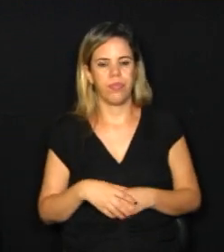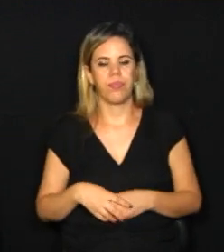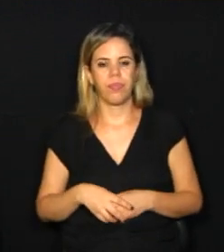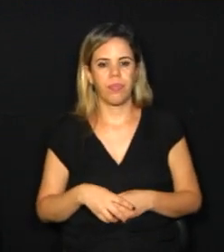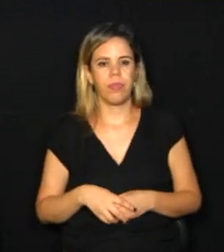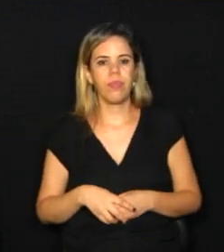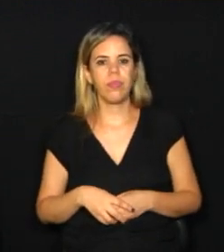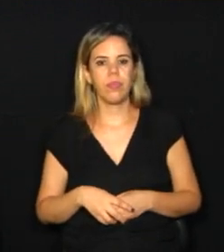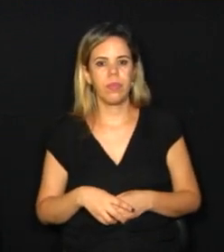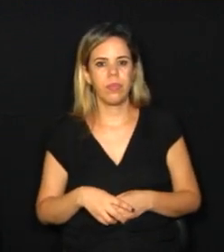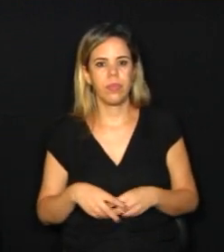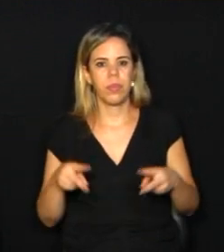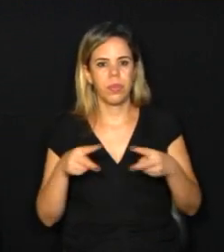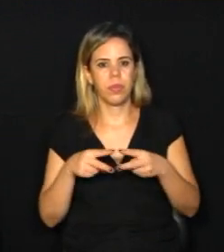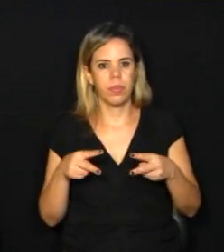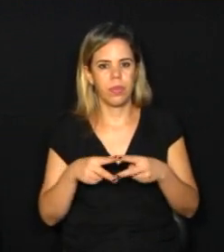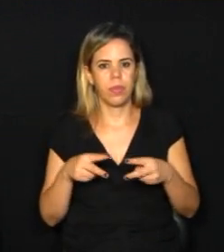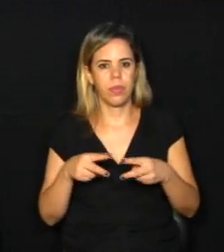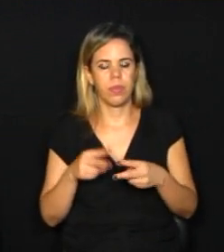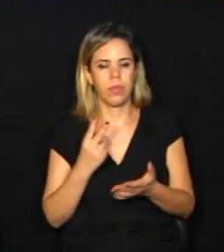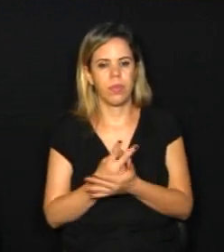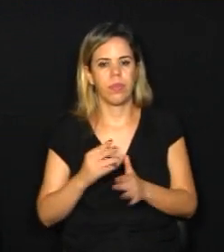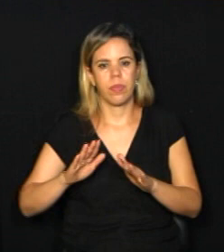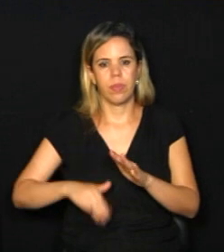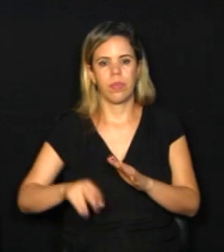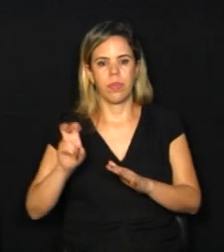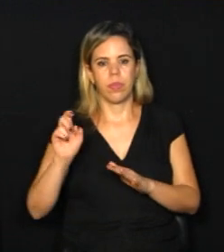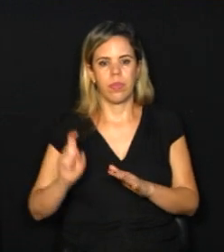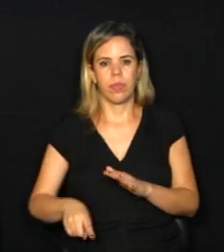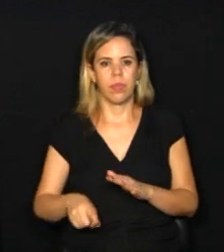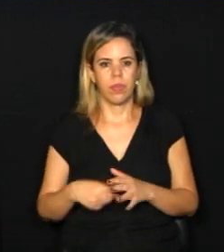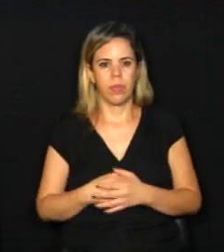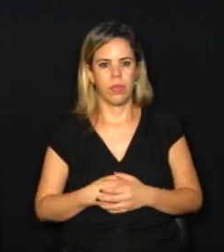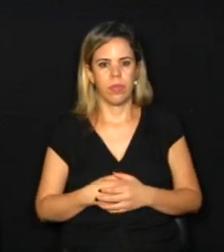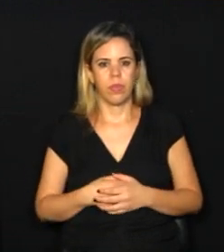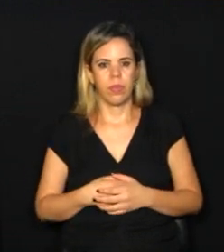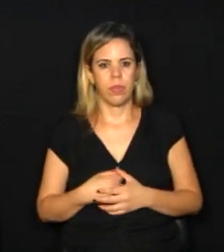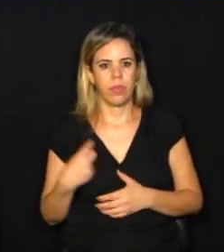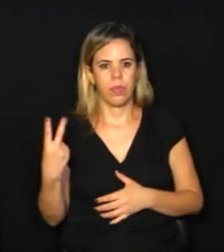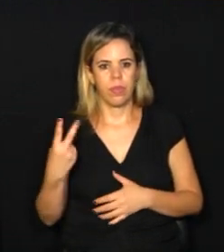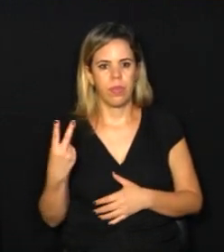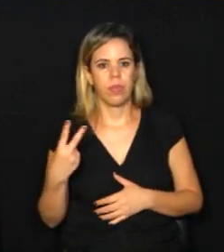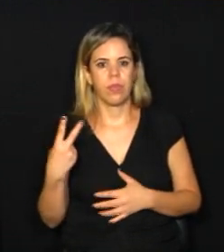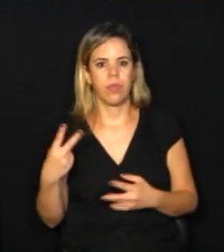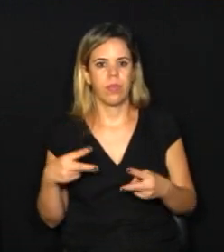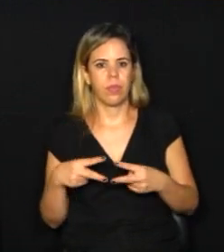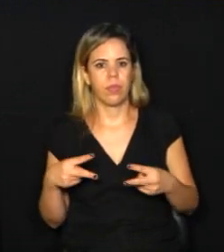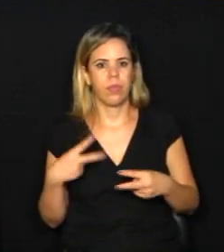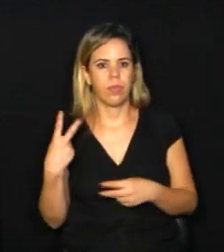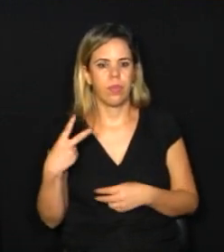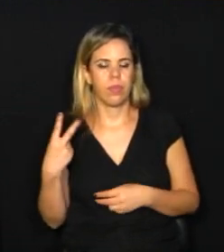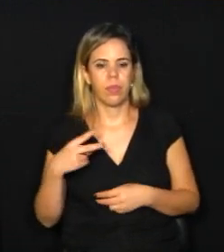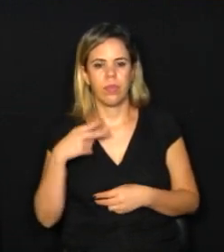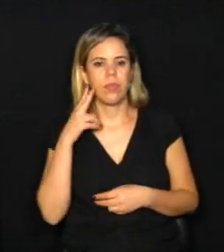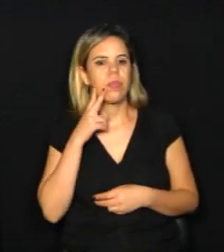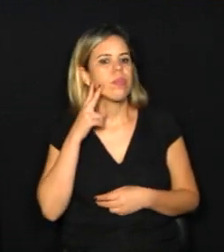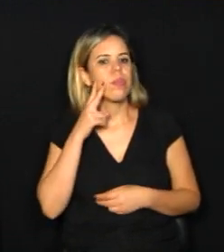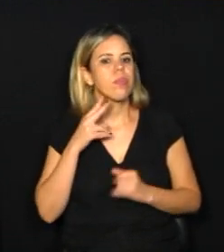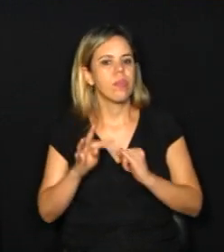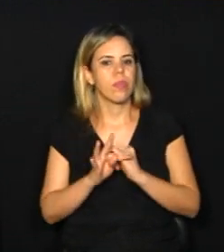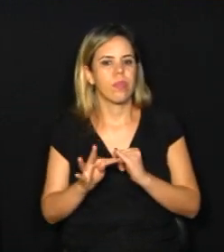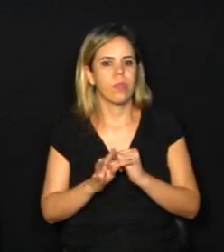5.544. Paulínia permanece com menos de 5 mil casos, então, na sequência, Paulínia, Valinhos,